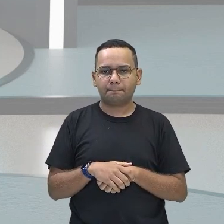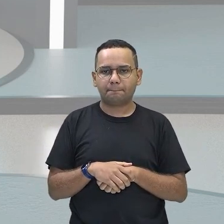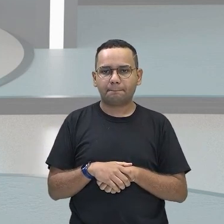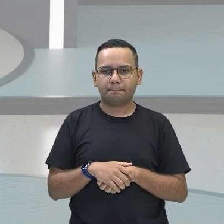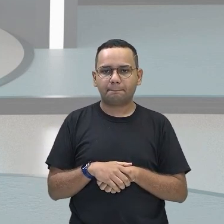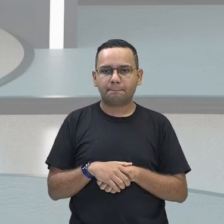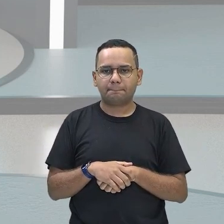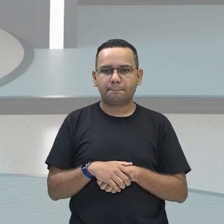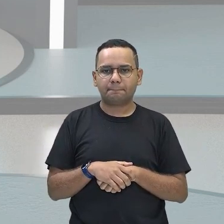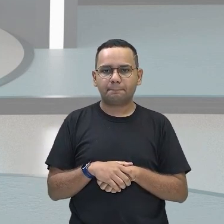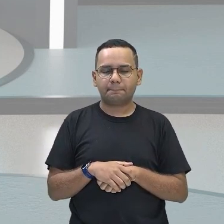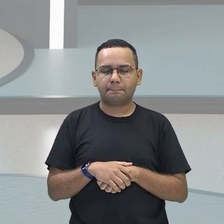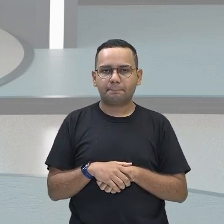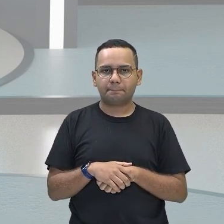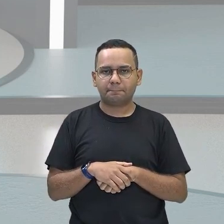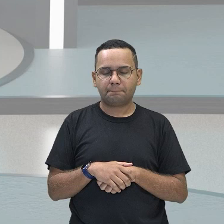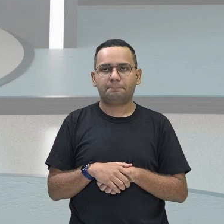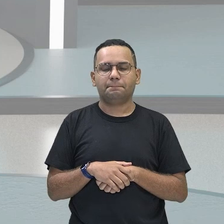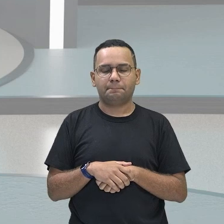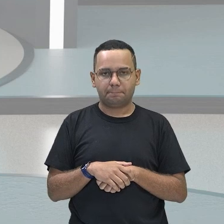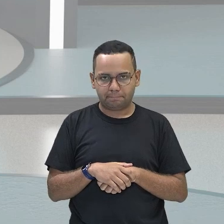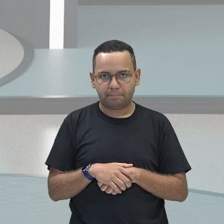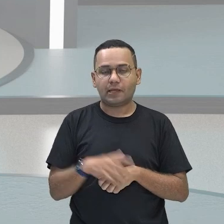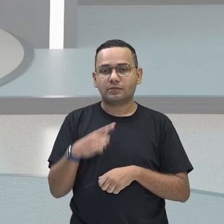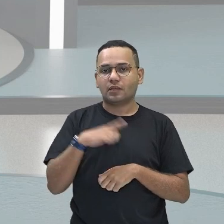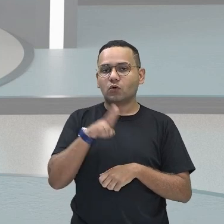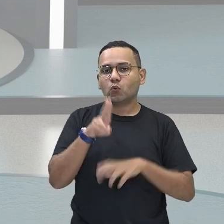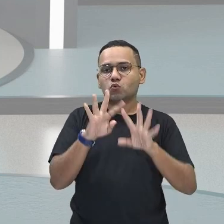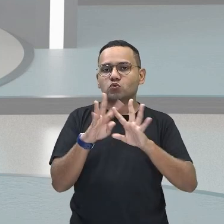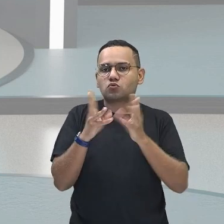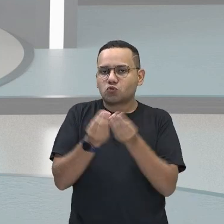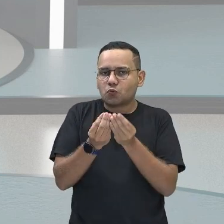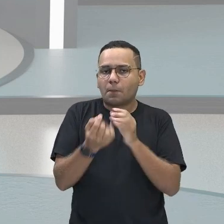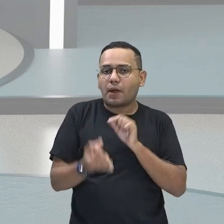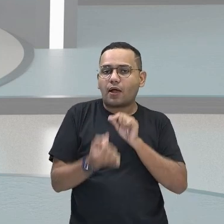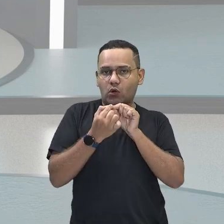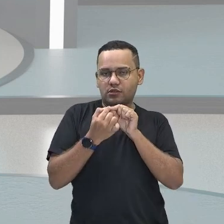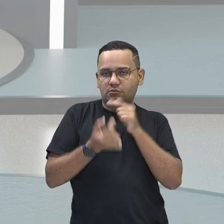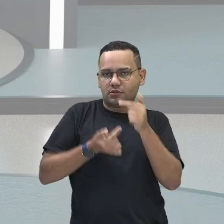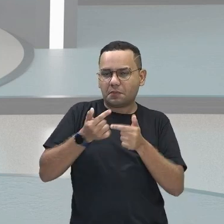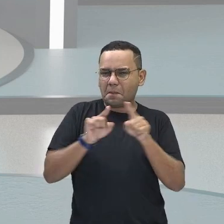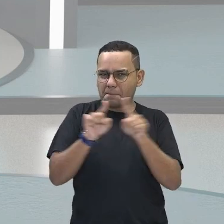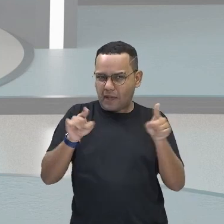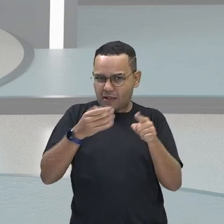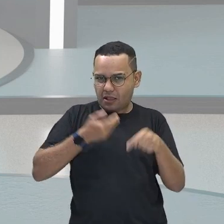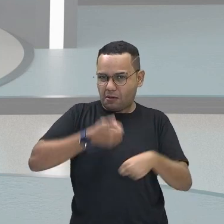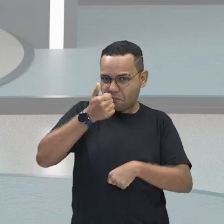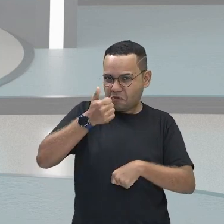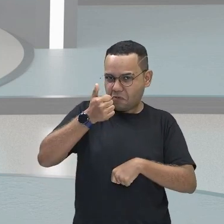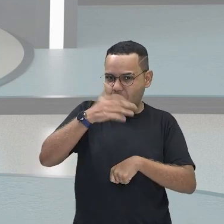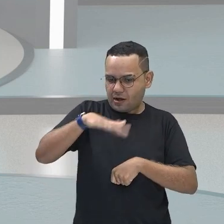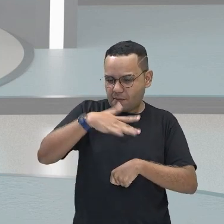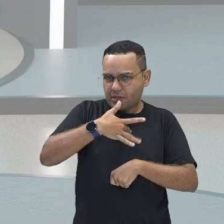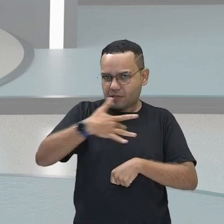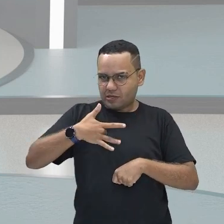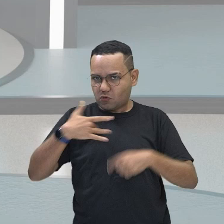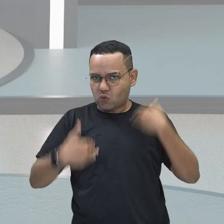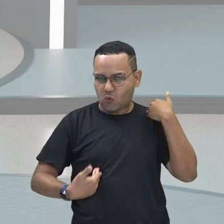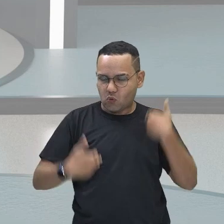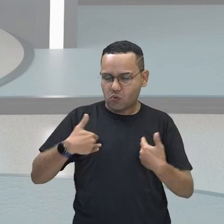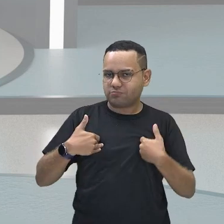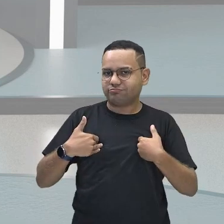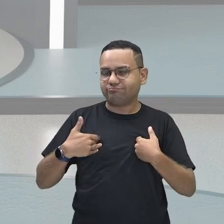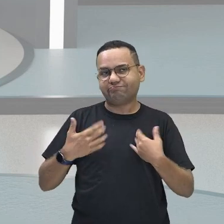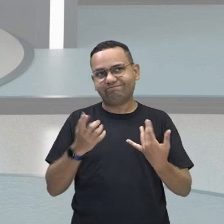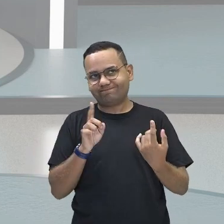para se enquadrar e conseguir aquele trabalho às vezes nem é tão benéfico pra saúde pro corpo mas ele vai se enquadrar